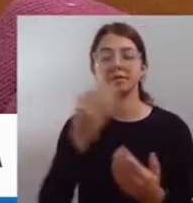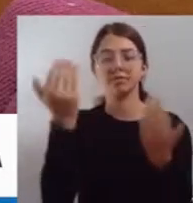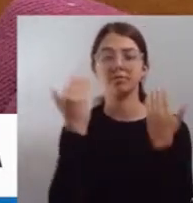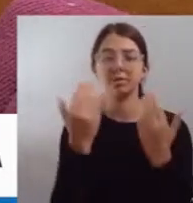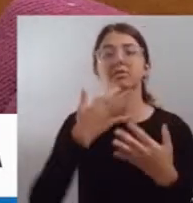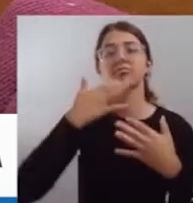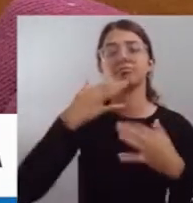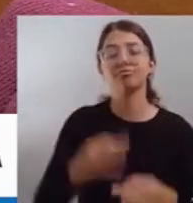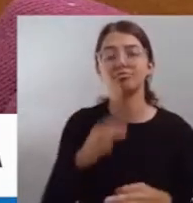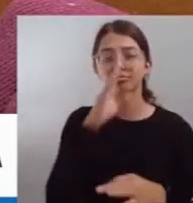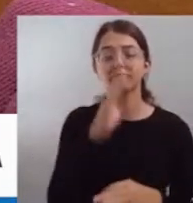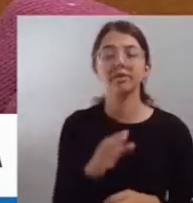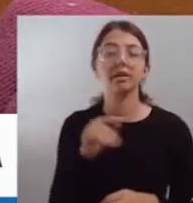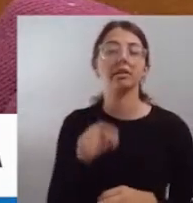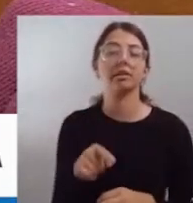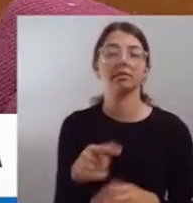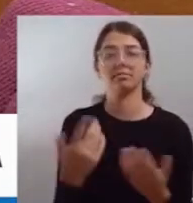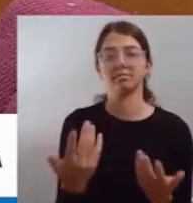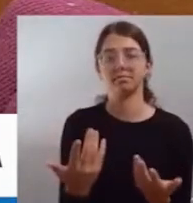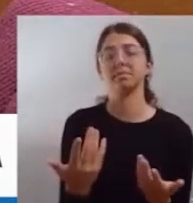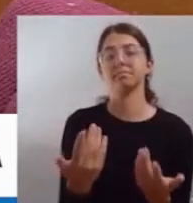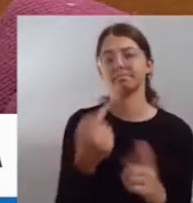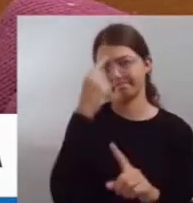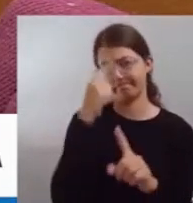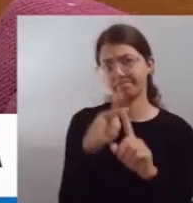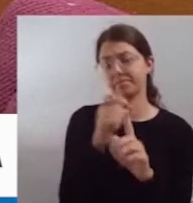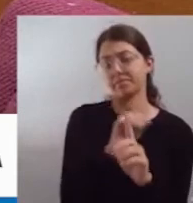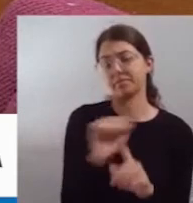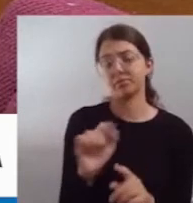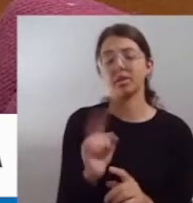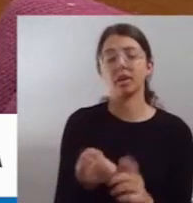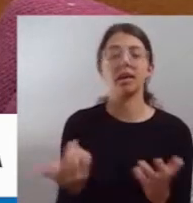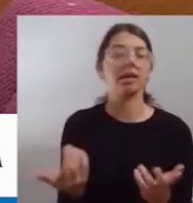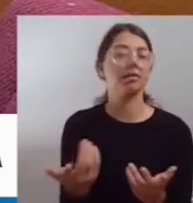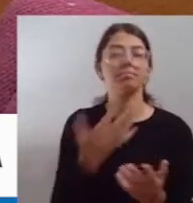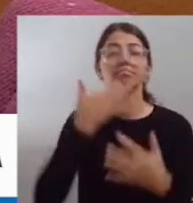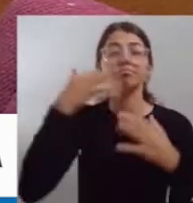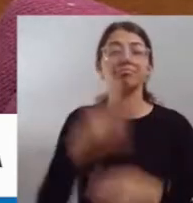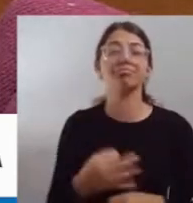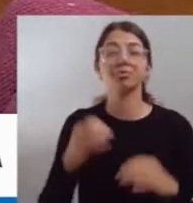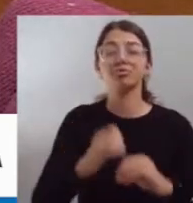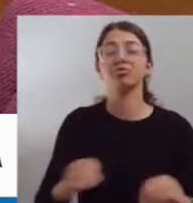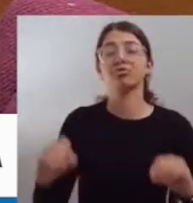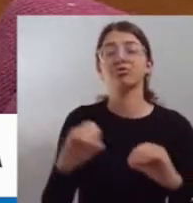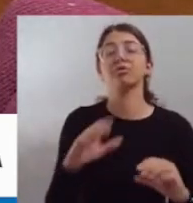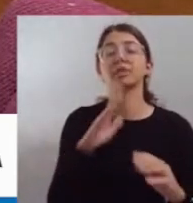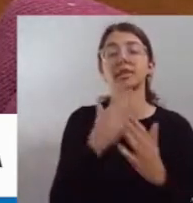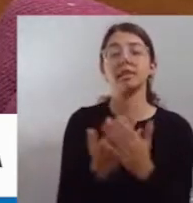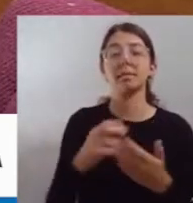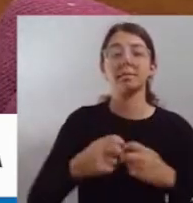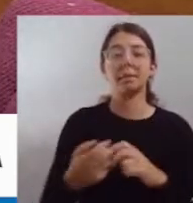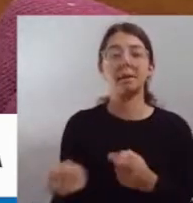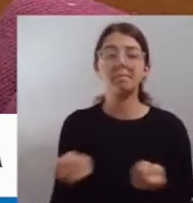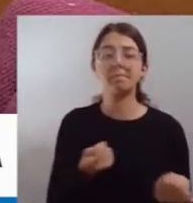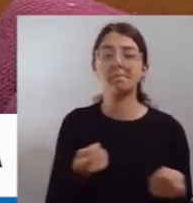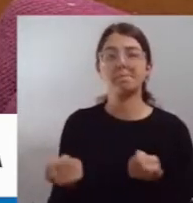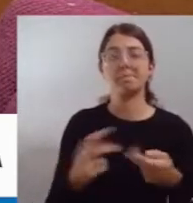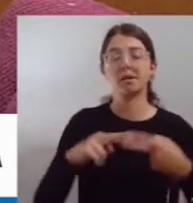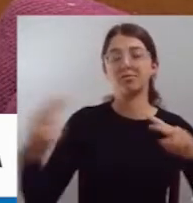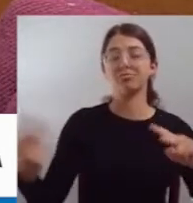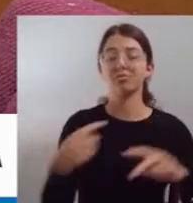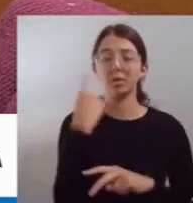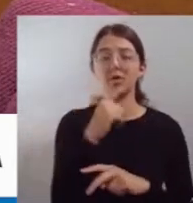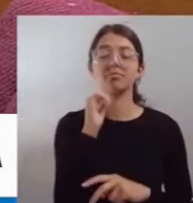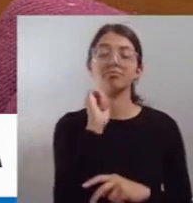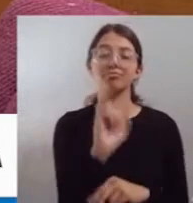dada, que são intenções, não se tem vindo a confirmar, revelando-se um problema a gerir pela Câmara Municipal de Oeiras como